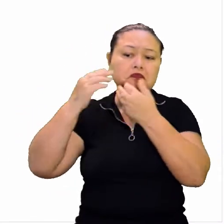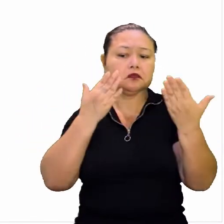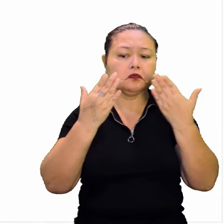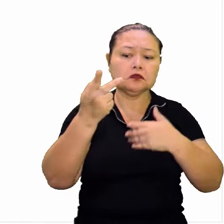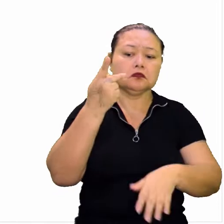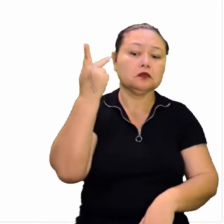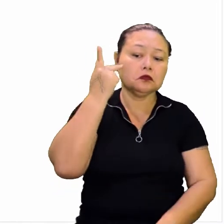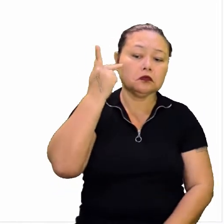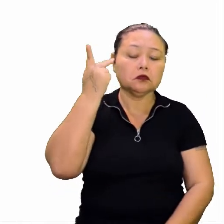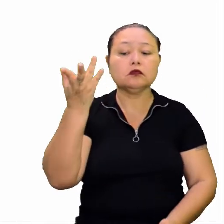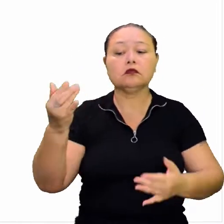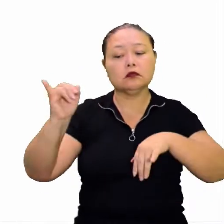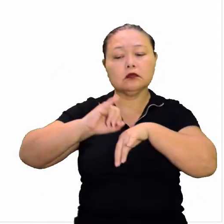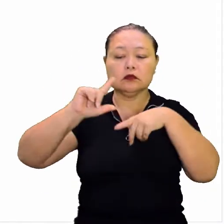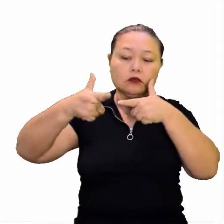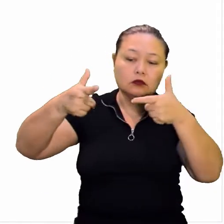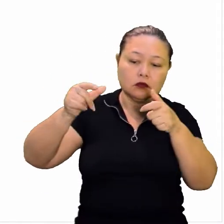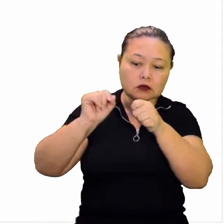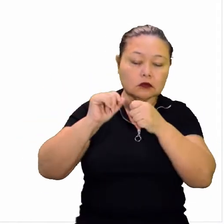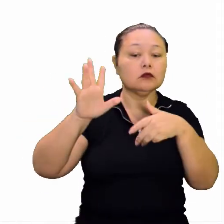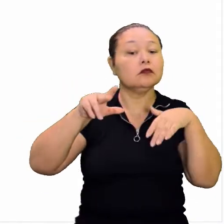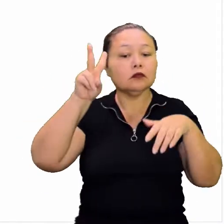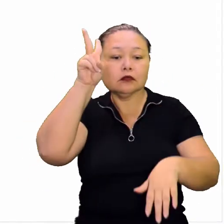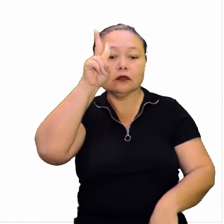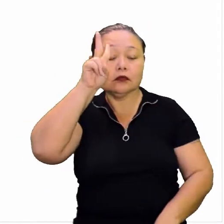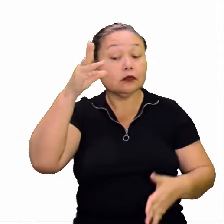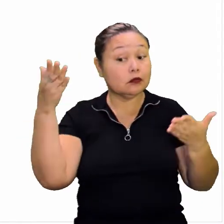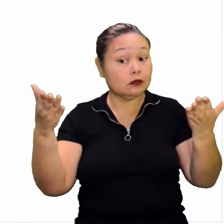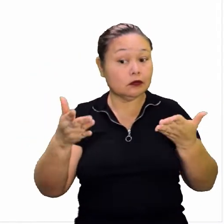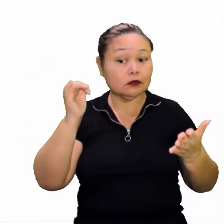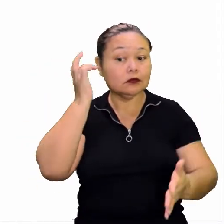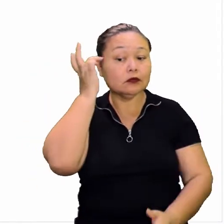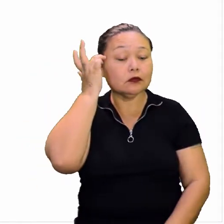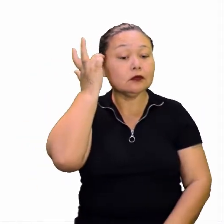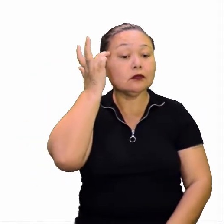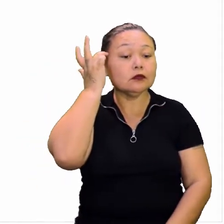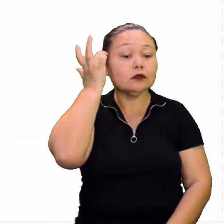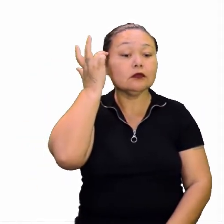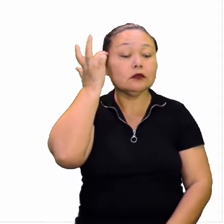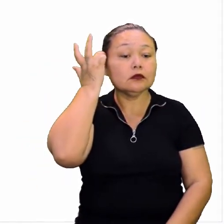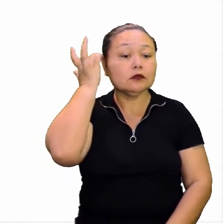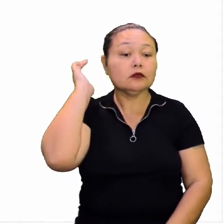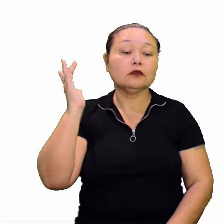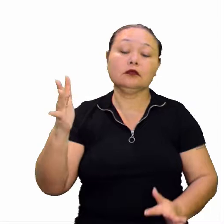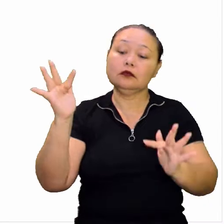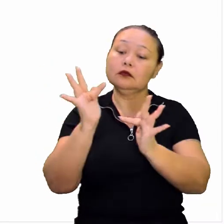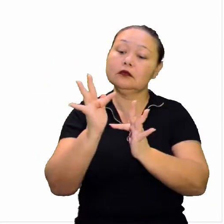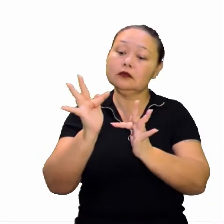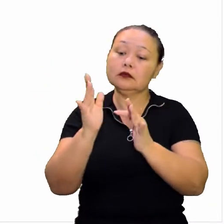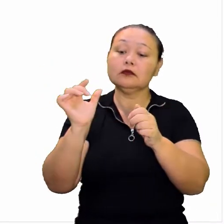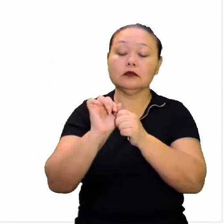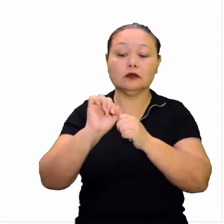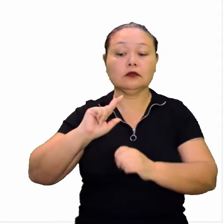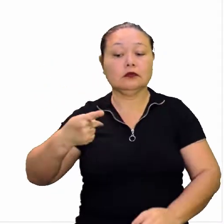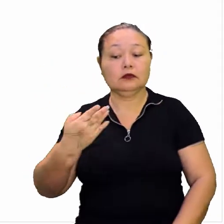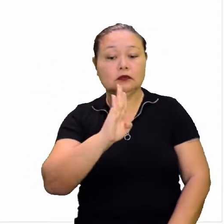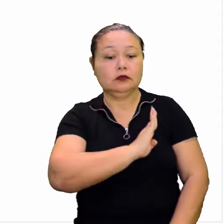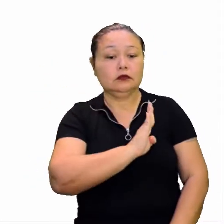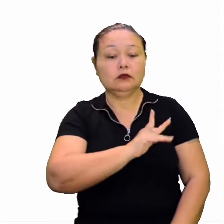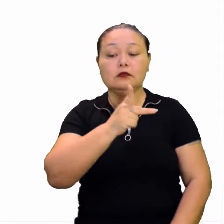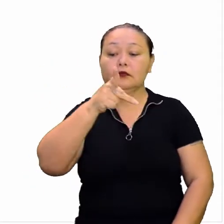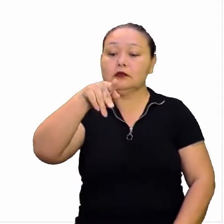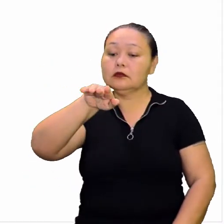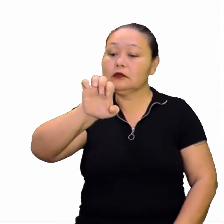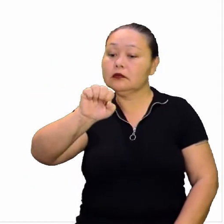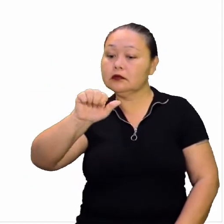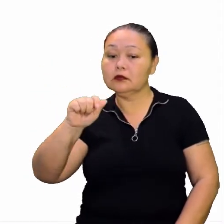Paulo, Tóquio, lembram? Pois é. Agora, nós estamos falando dos fenícios, dos hebreus e dos persas. Olha onde